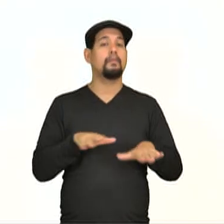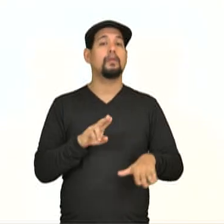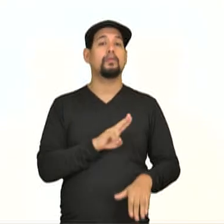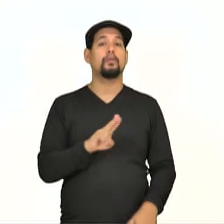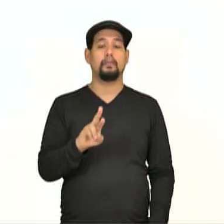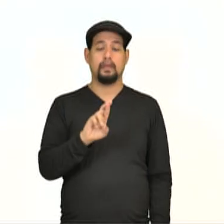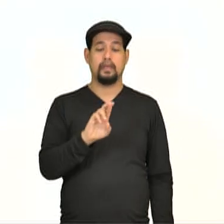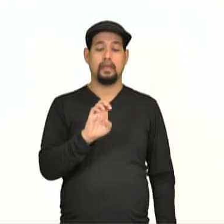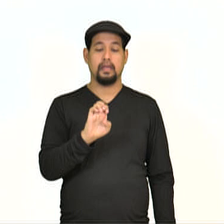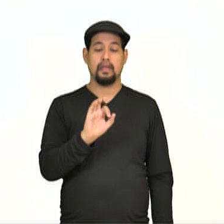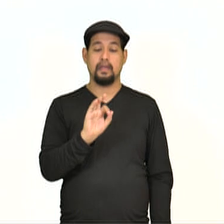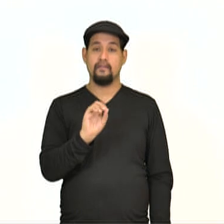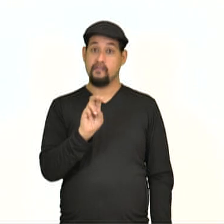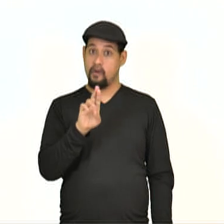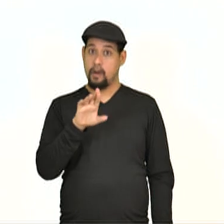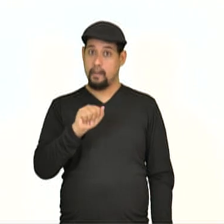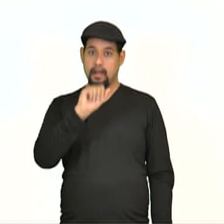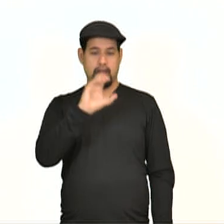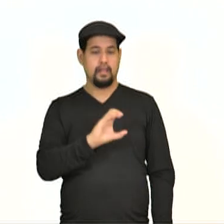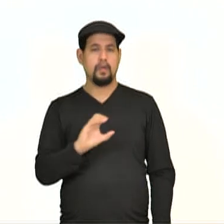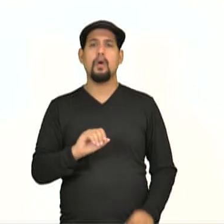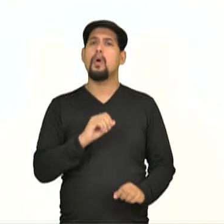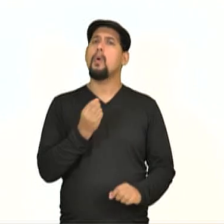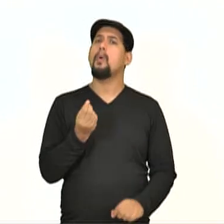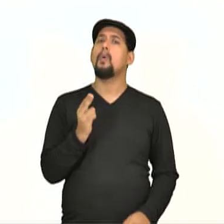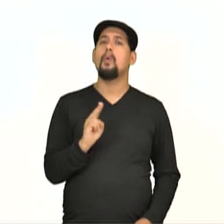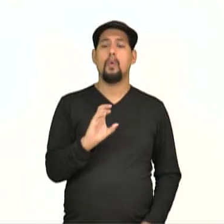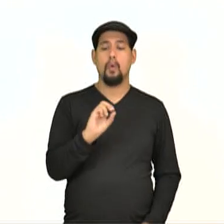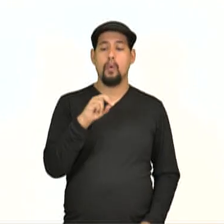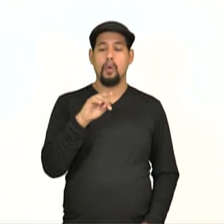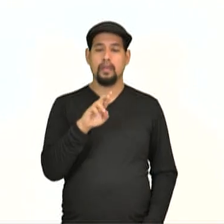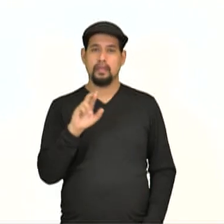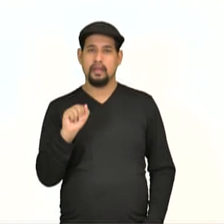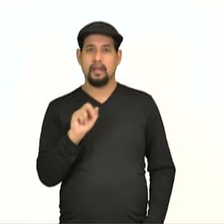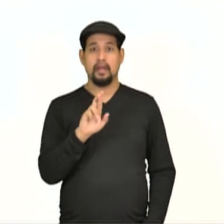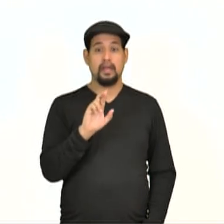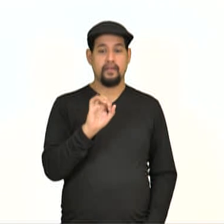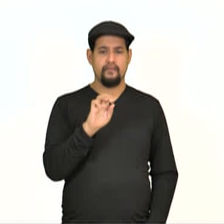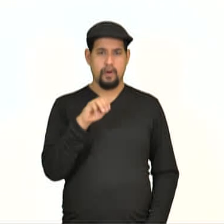Reforma Católica ou Contra-Reforma, a partir do Concílio de Trento.